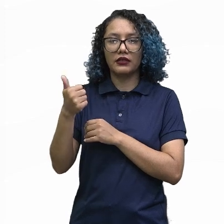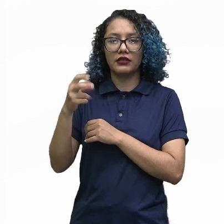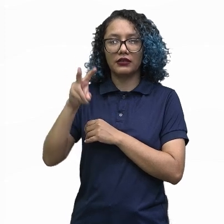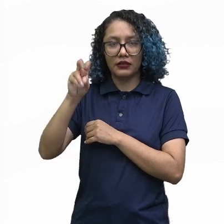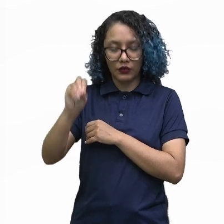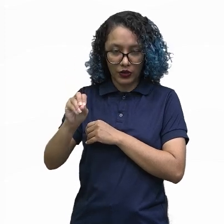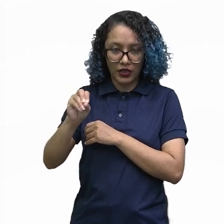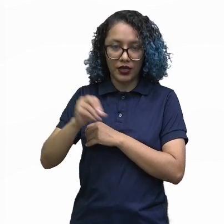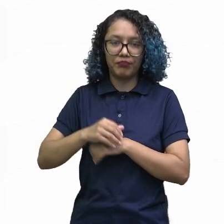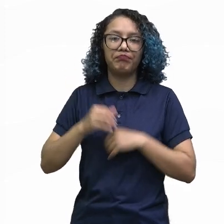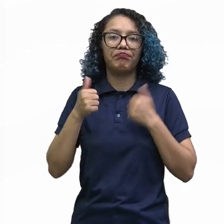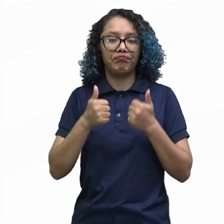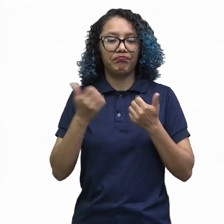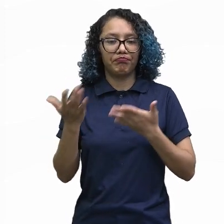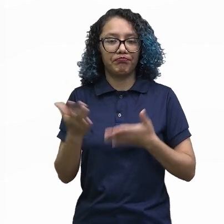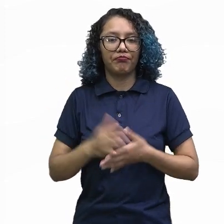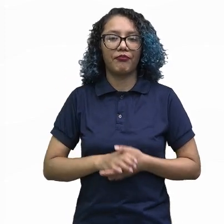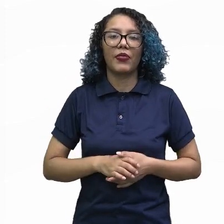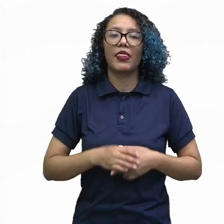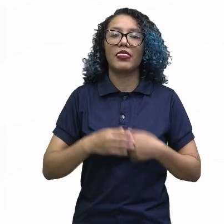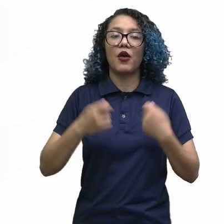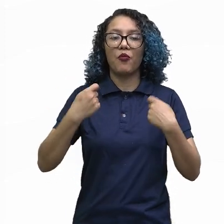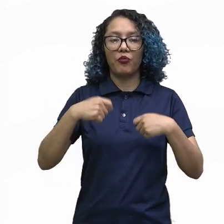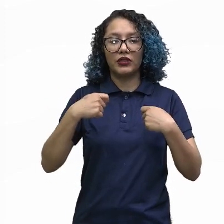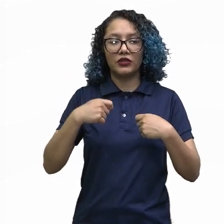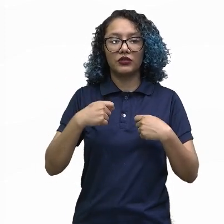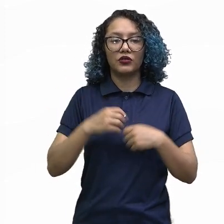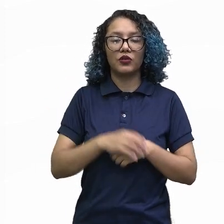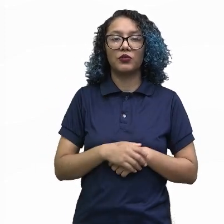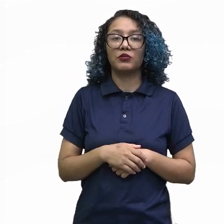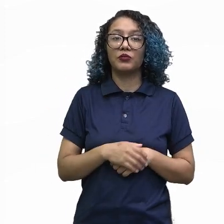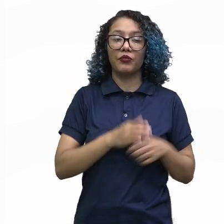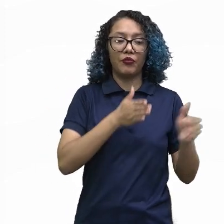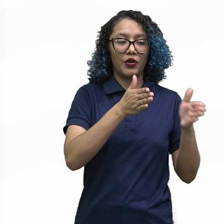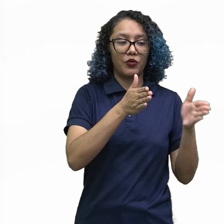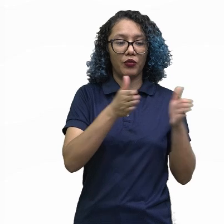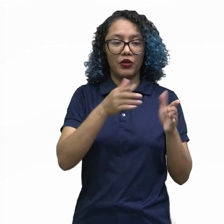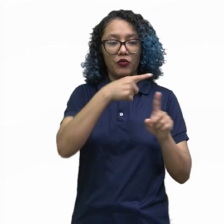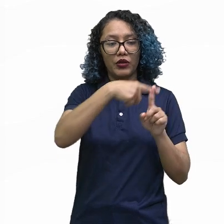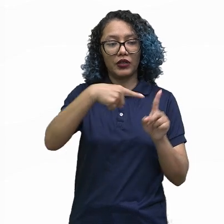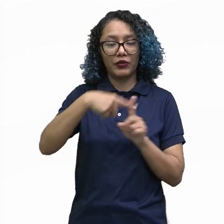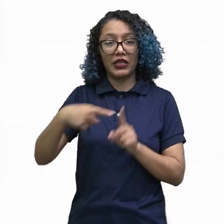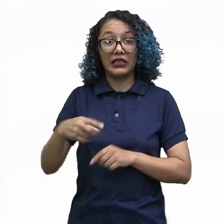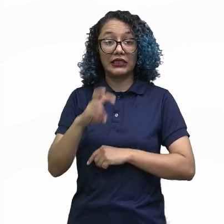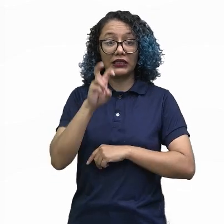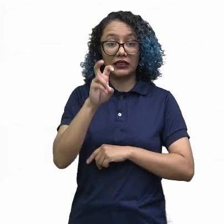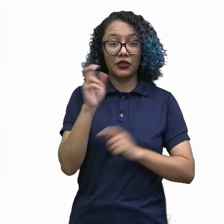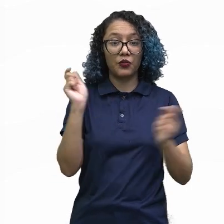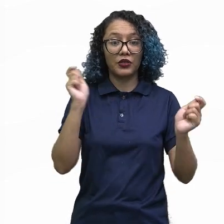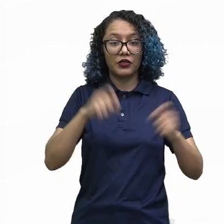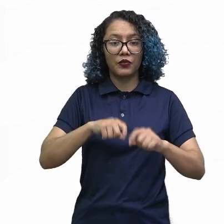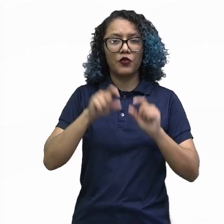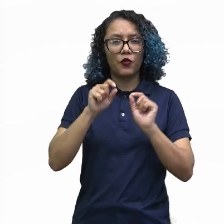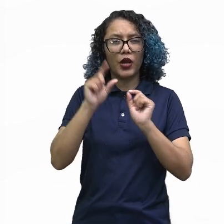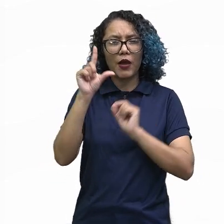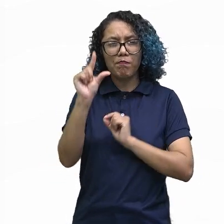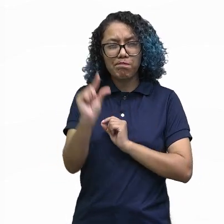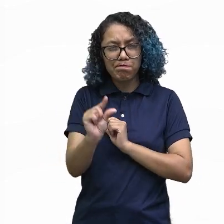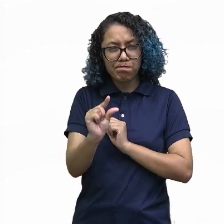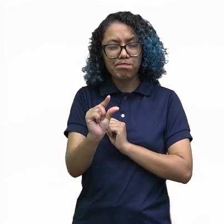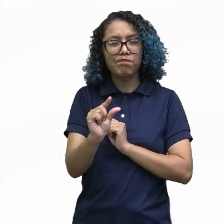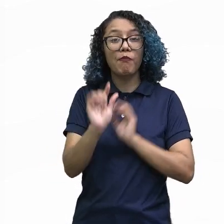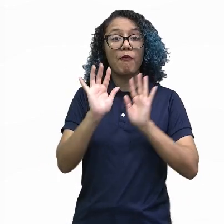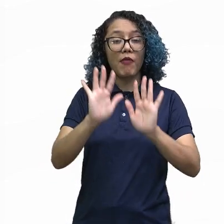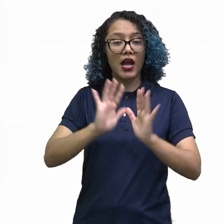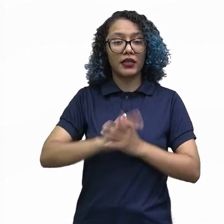tá bom? Então aí foi preciso 5 meias-vidas para que a gente pudesse obter uma quantidade pequena, mas assim,